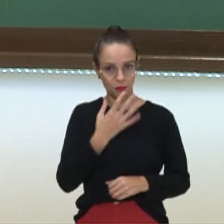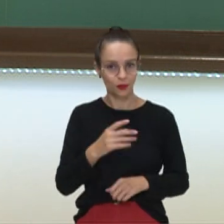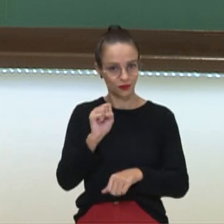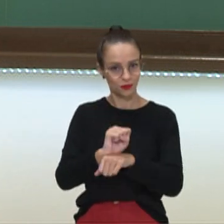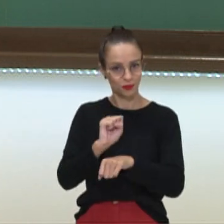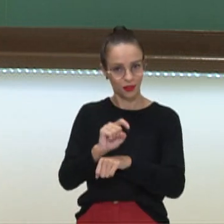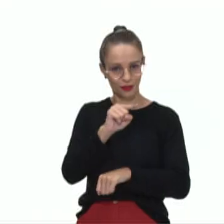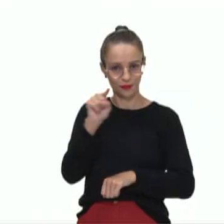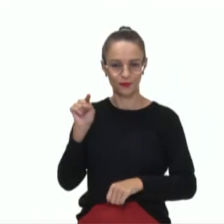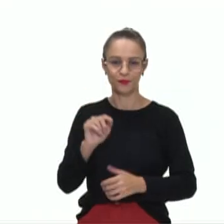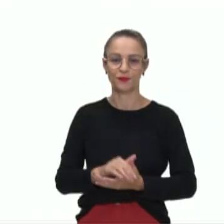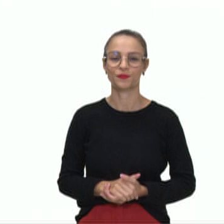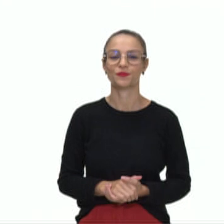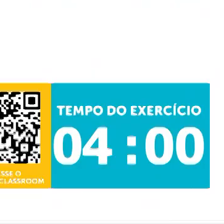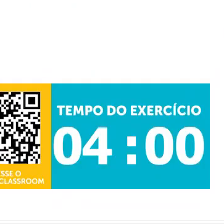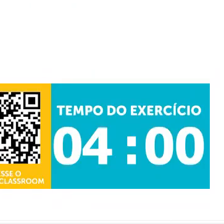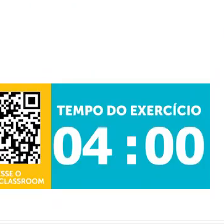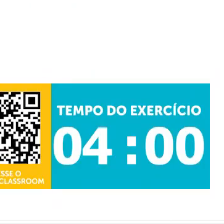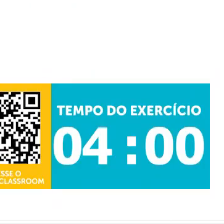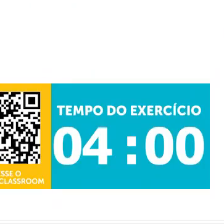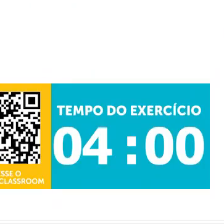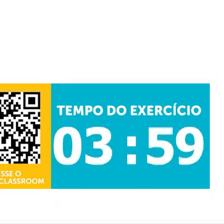até daqui a pouco.